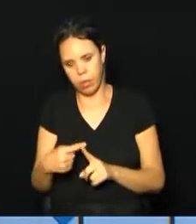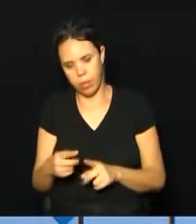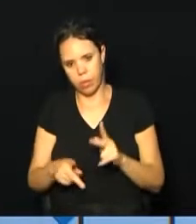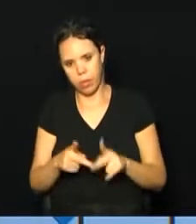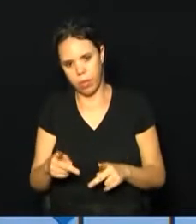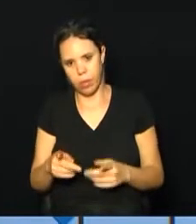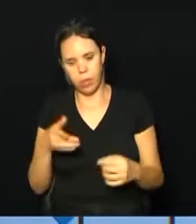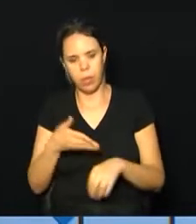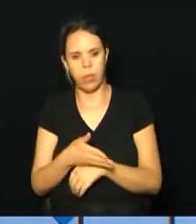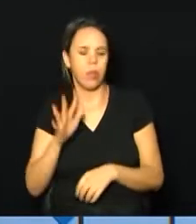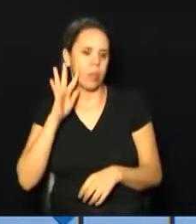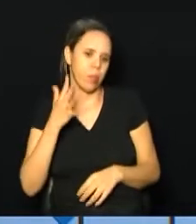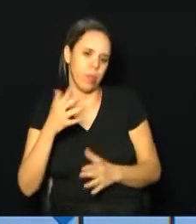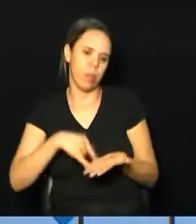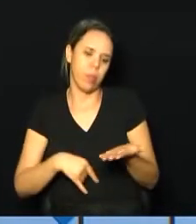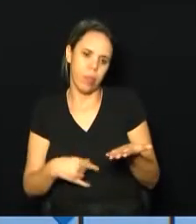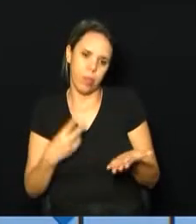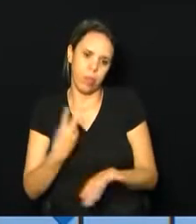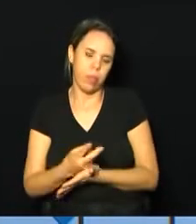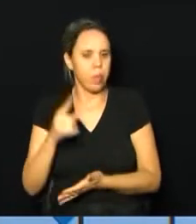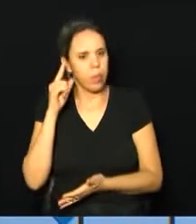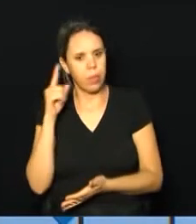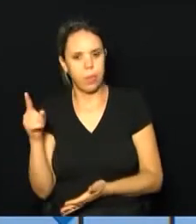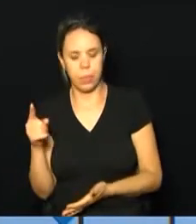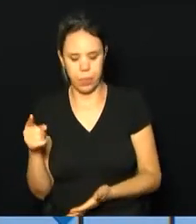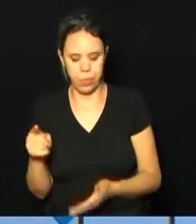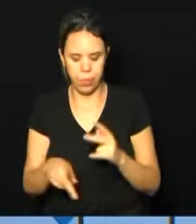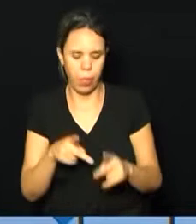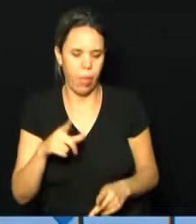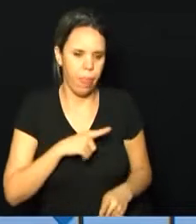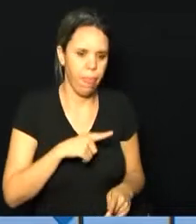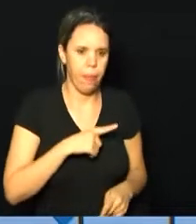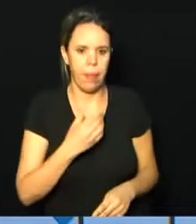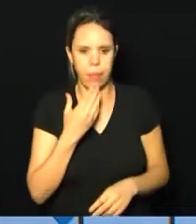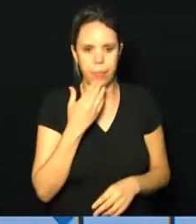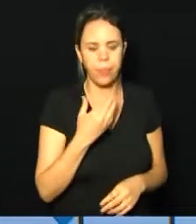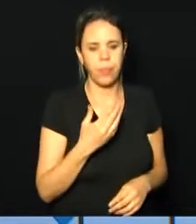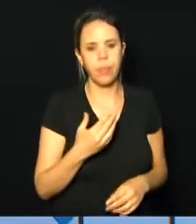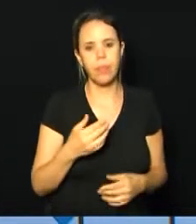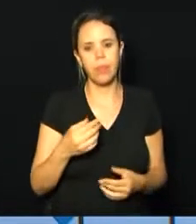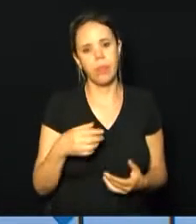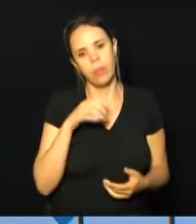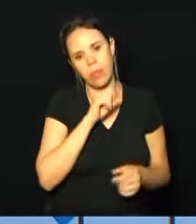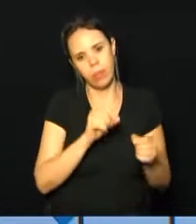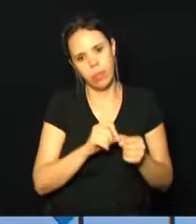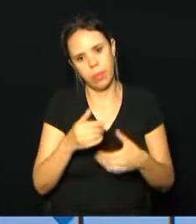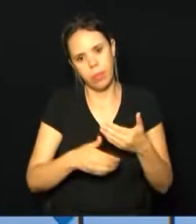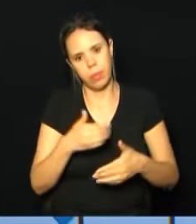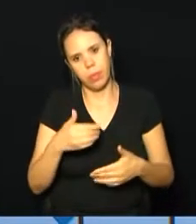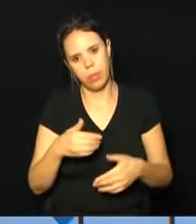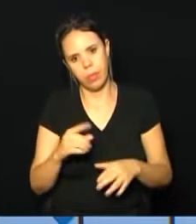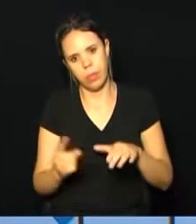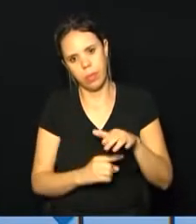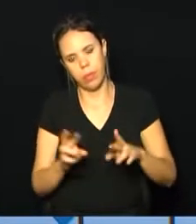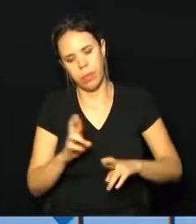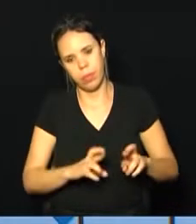terão acesso aos resultados no mesmo dia e aqueles que tiveram a indicação de punção também farão um procedimento no ambulatório